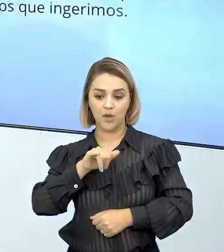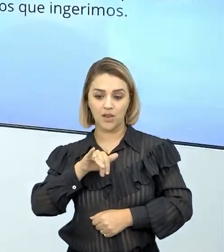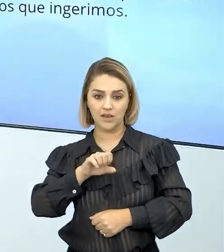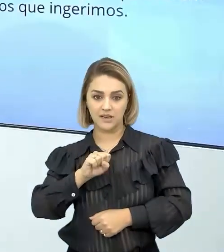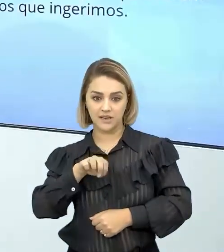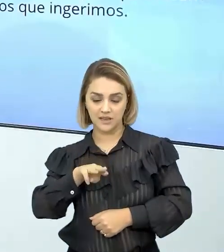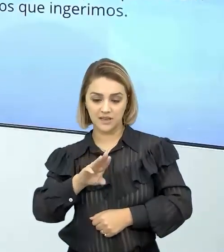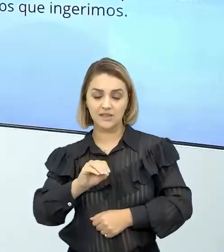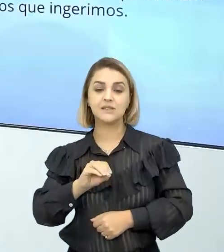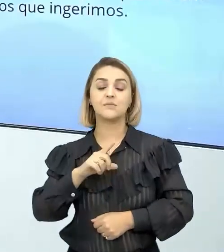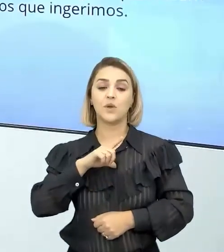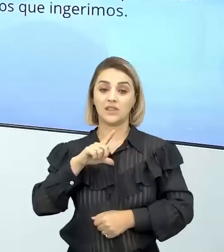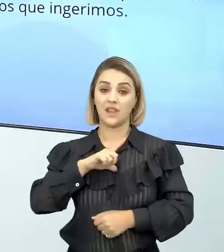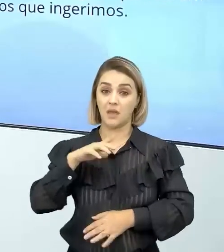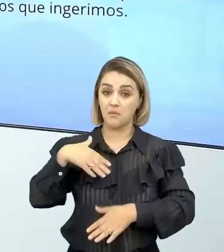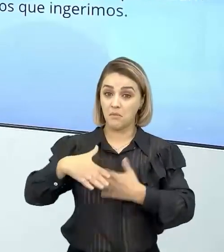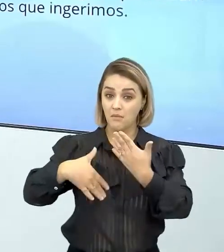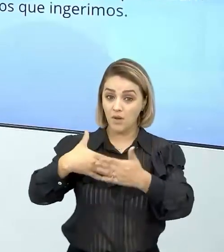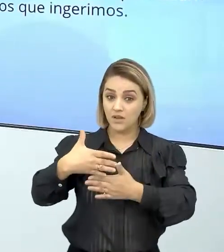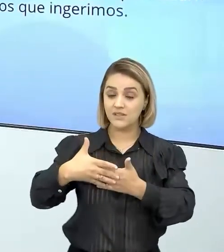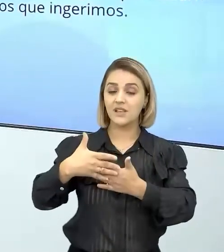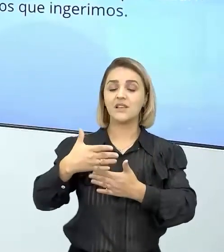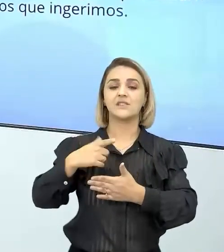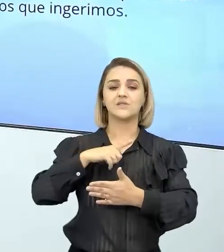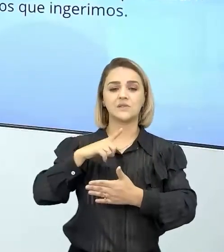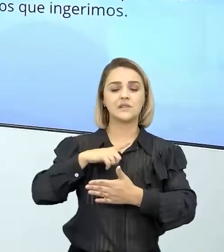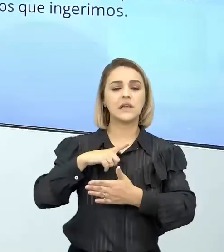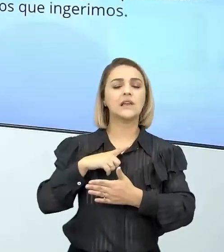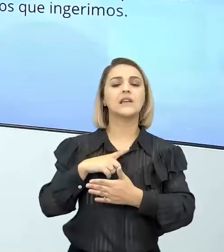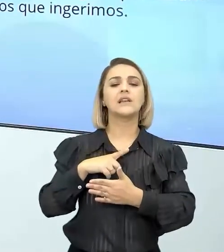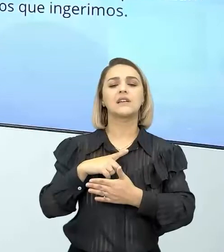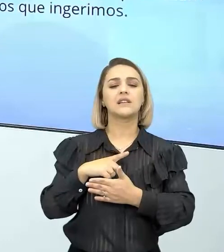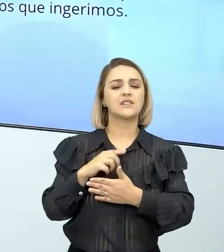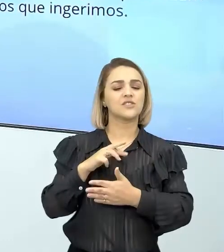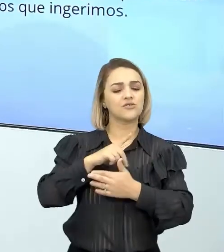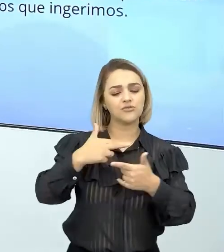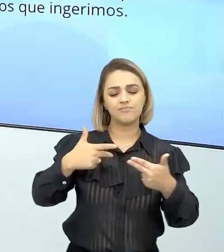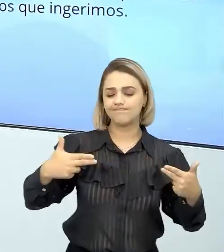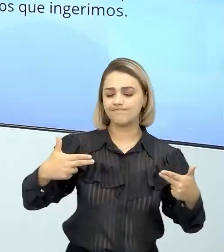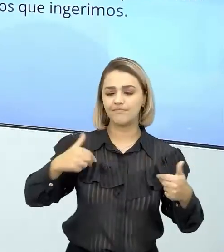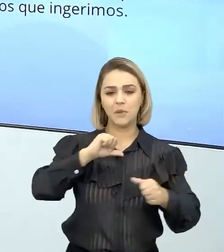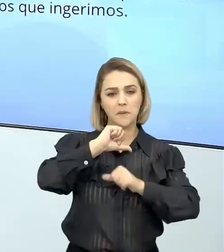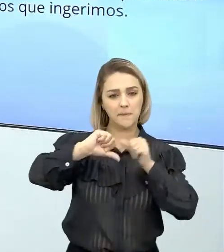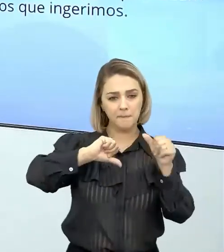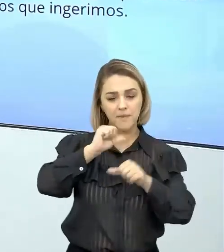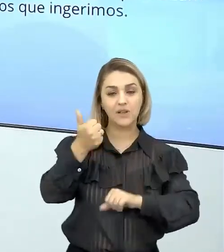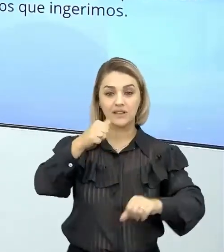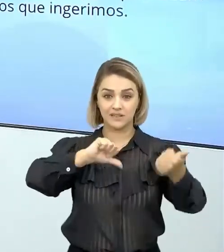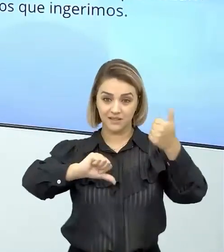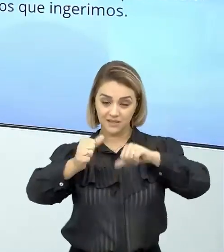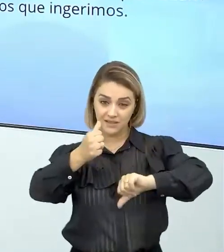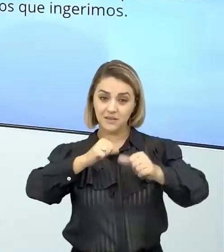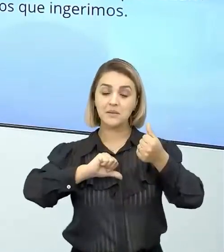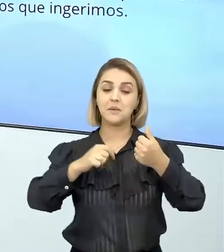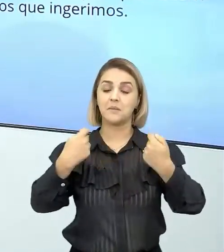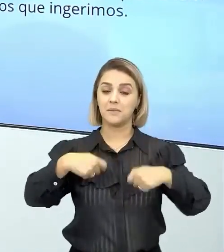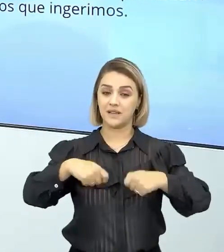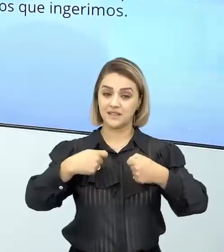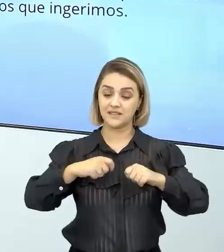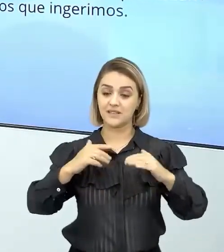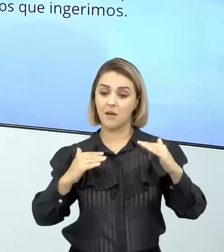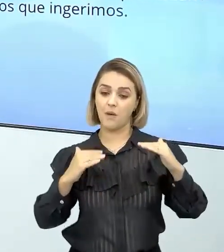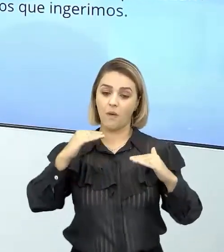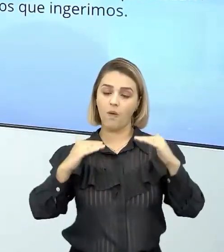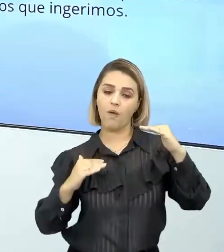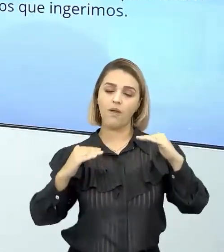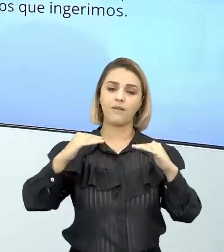um processo onde nós temos uma sequência de várias reações químicas que precisam estar devidamente equilibradas. Elas têm